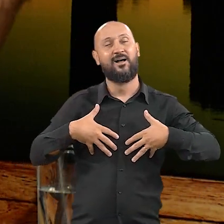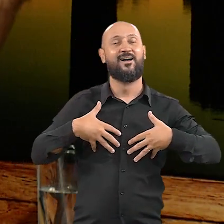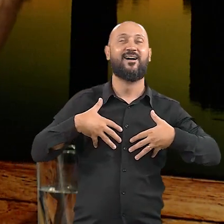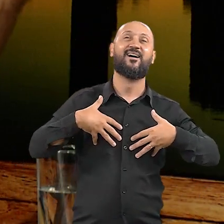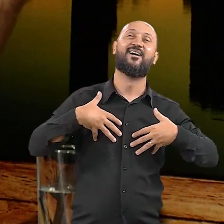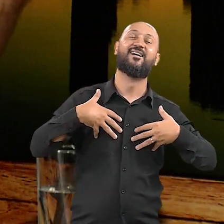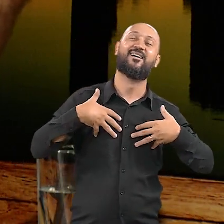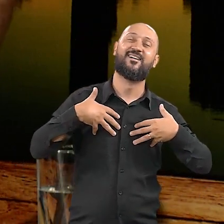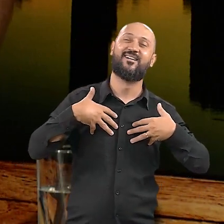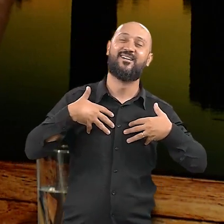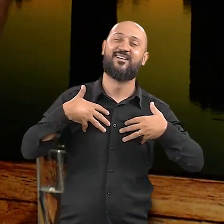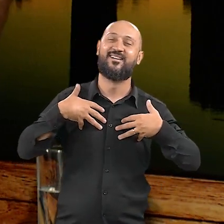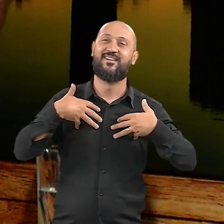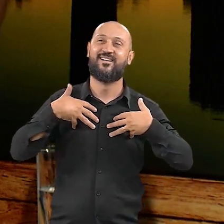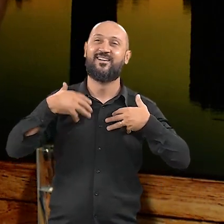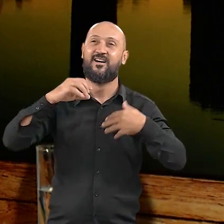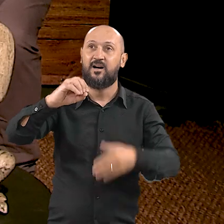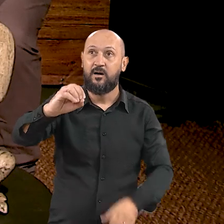cheia.